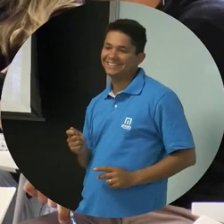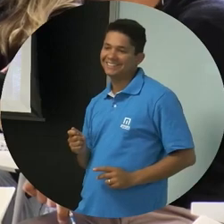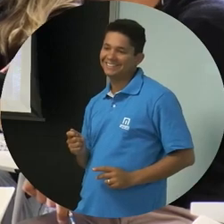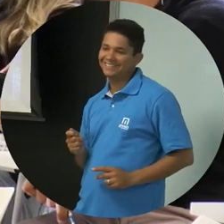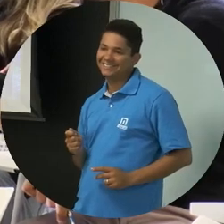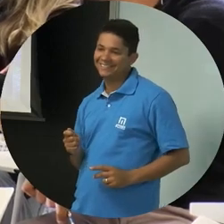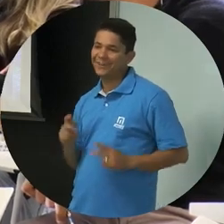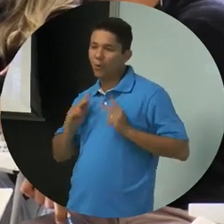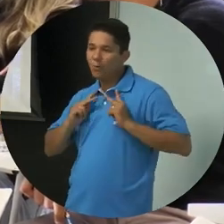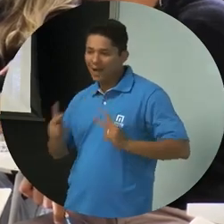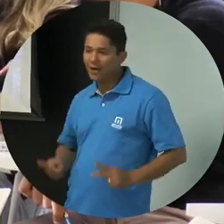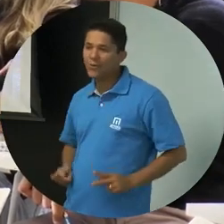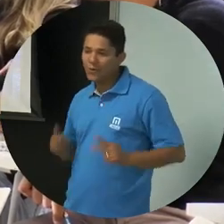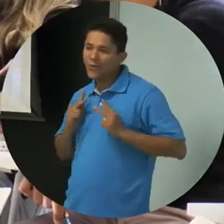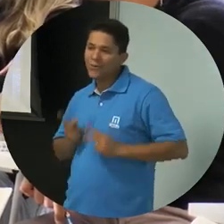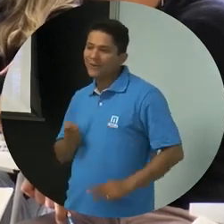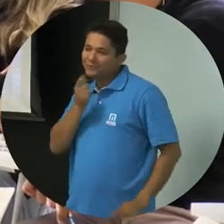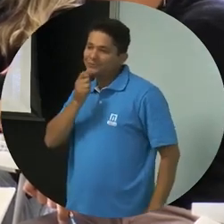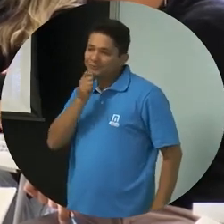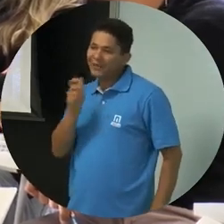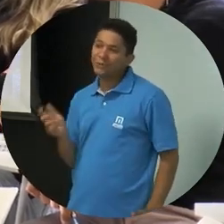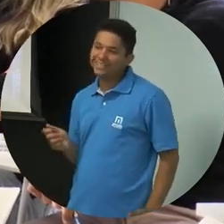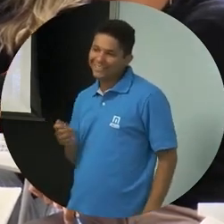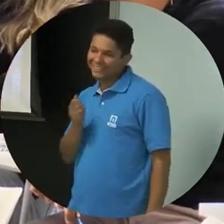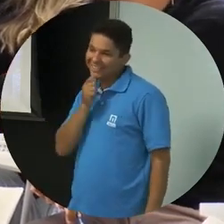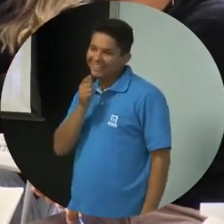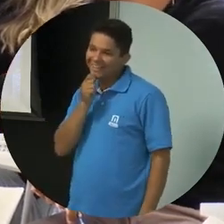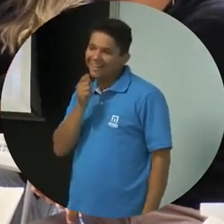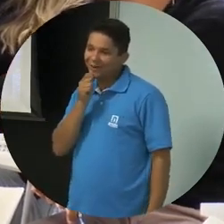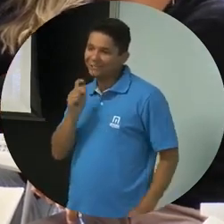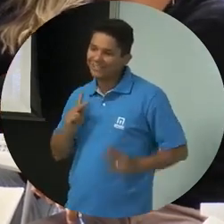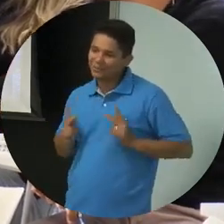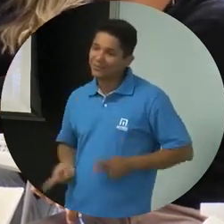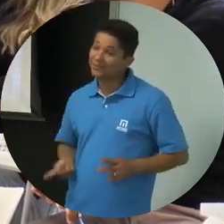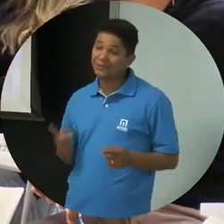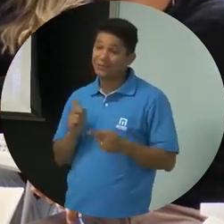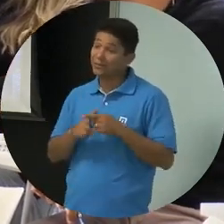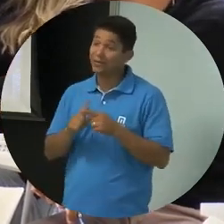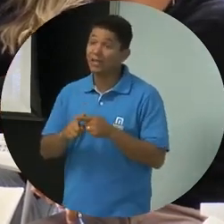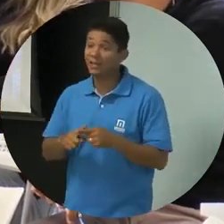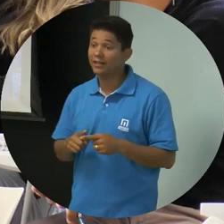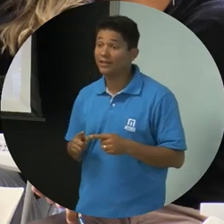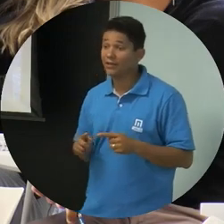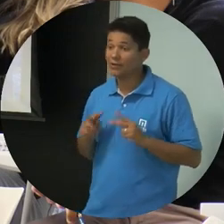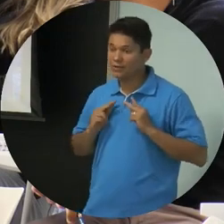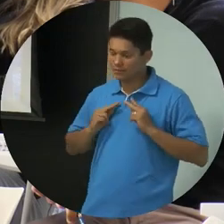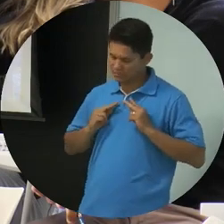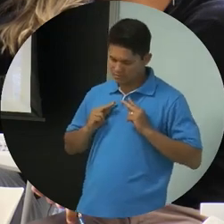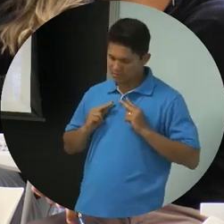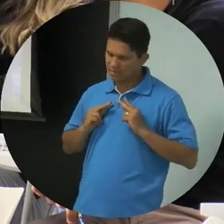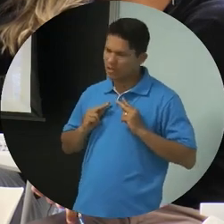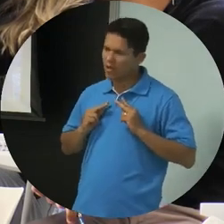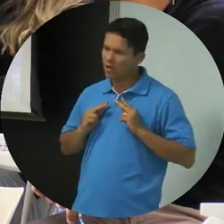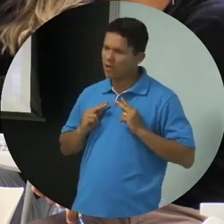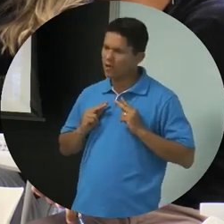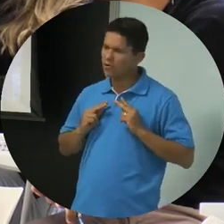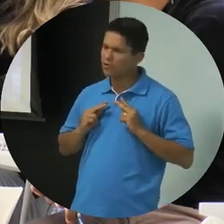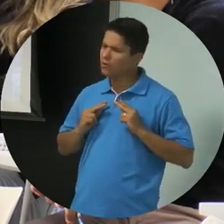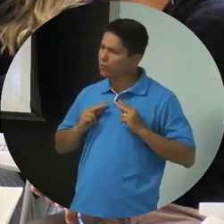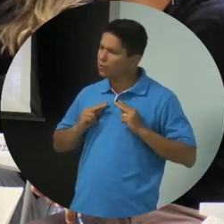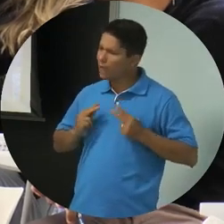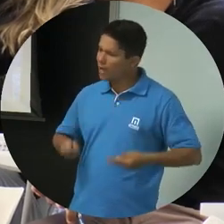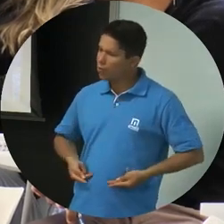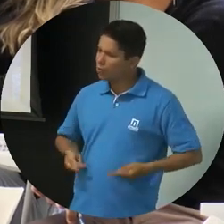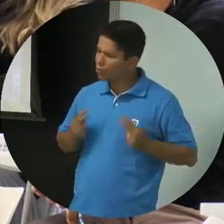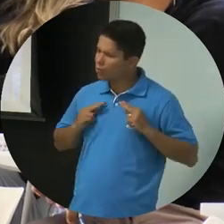a Vale tem crescido para isso, que entre ter um homem exposto ao risco, exposto ao martelete, exposto